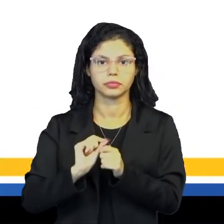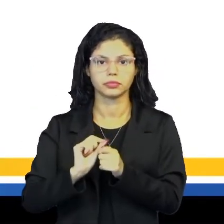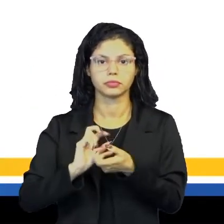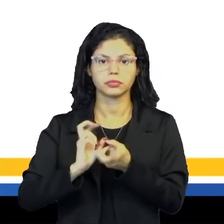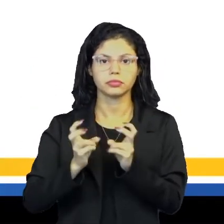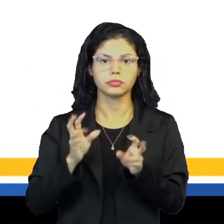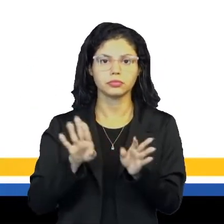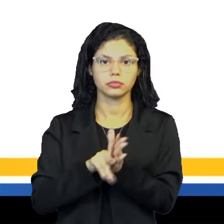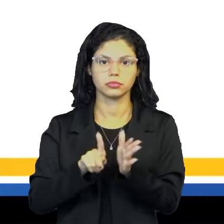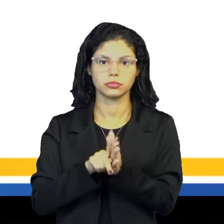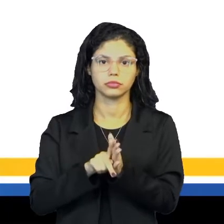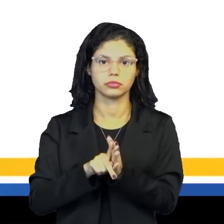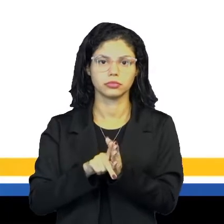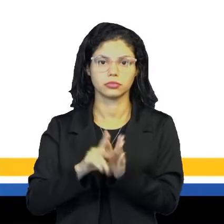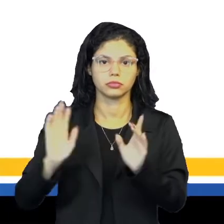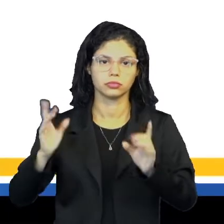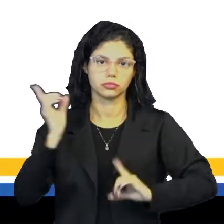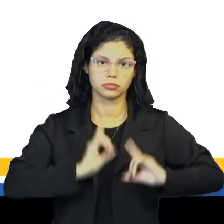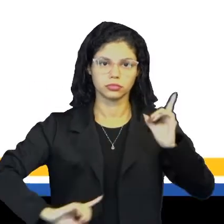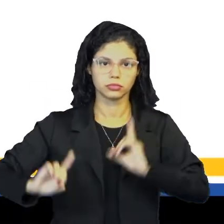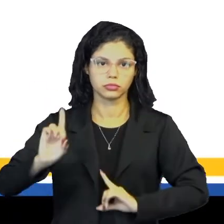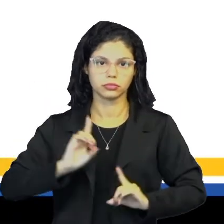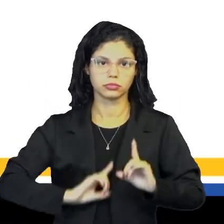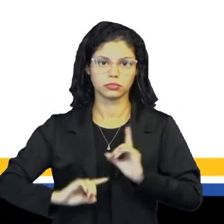rituais em louvor ao deus Dionísio,